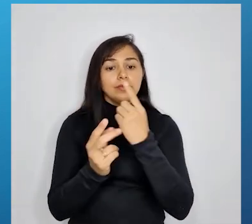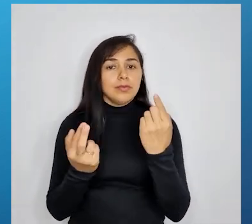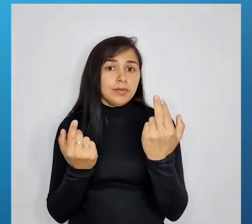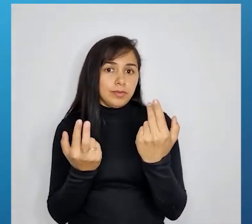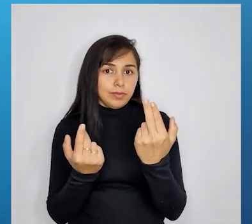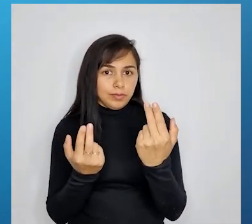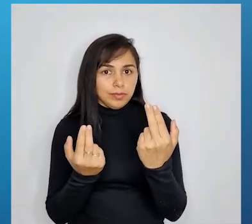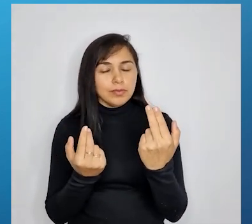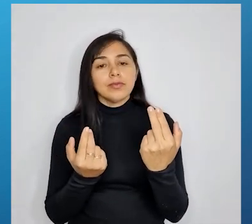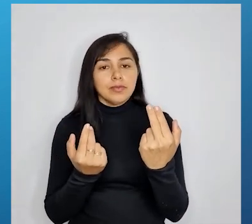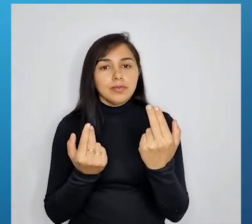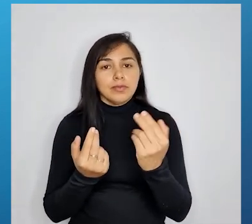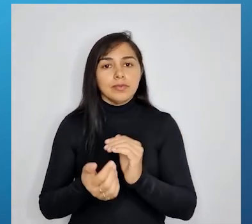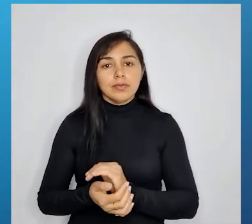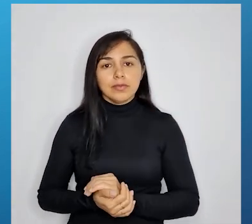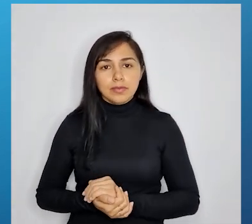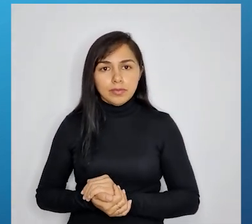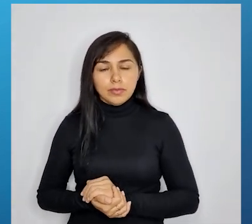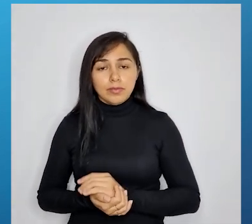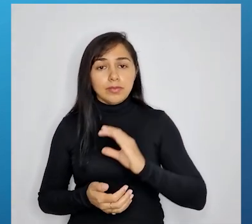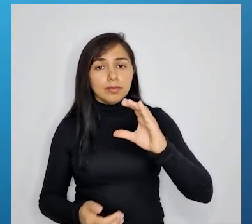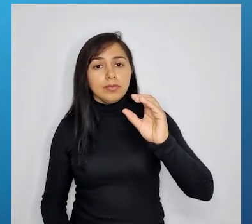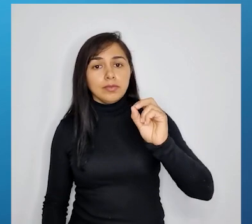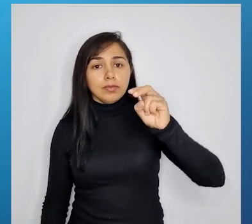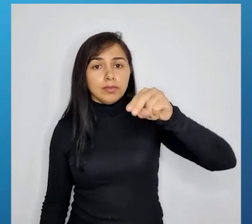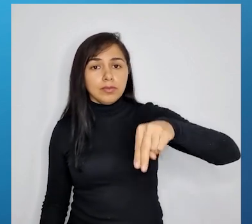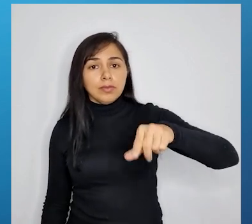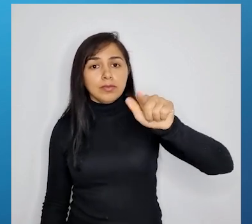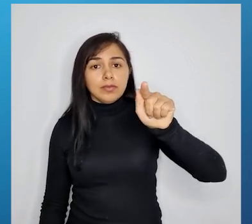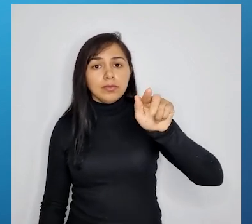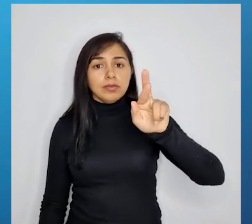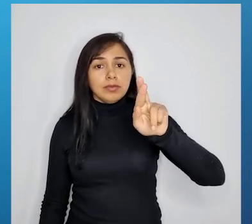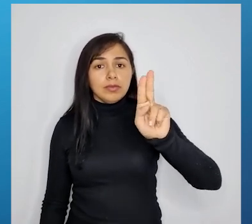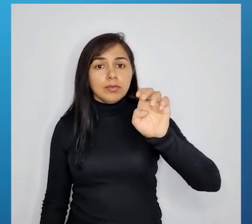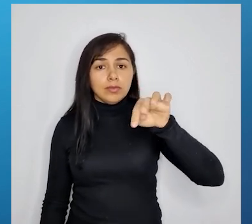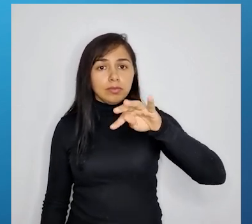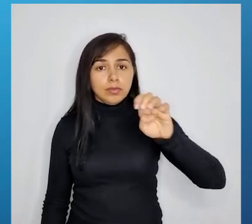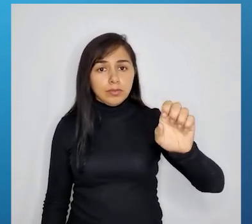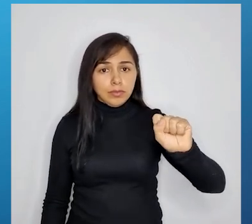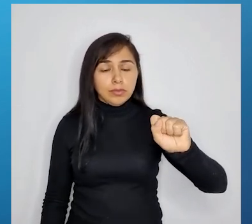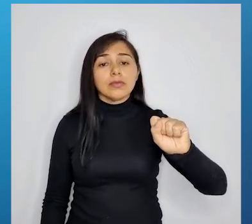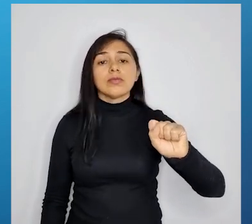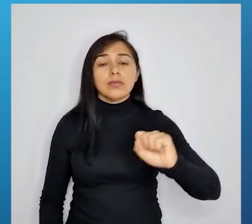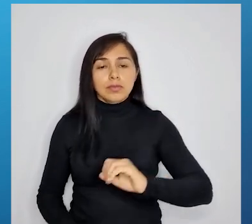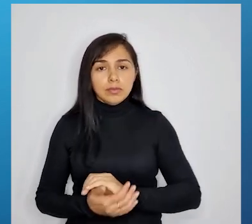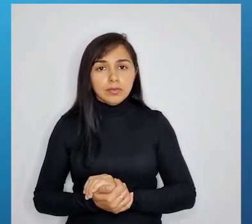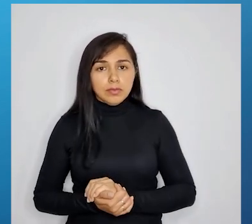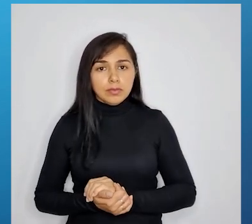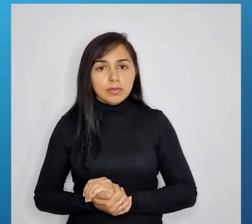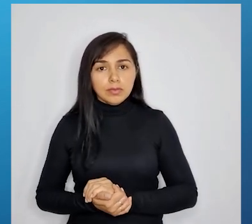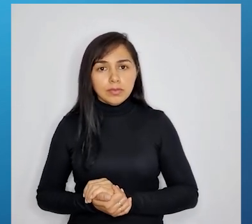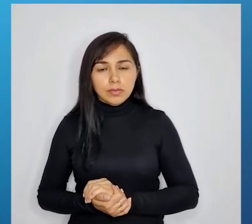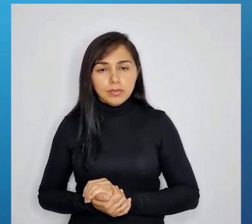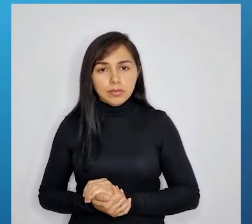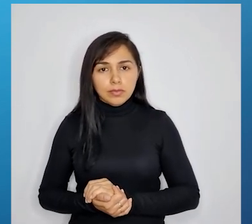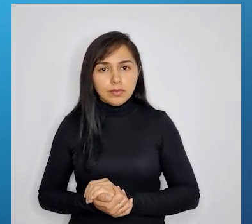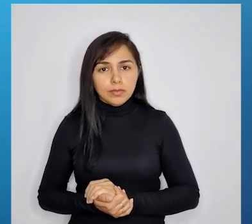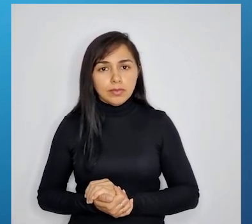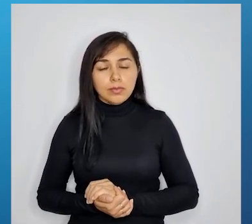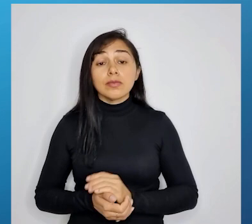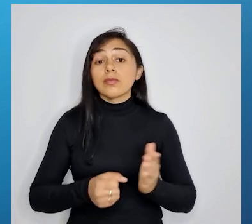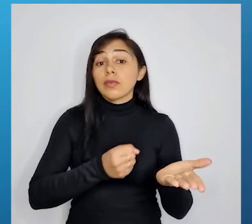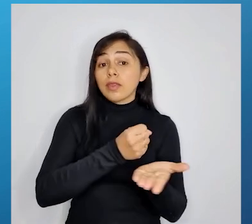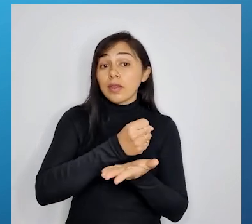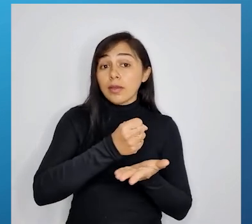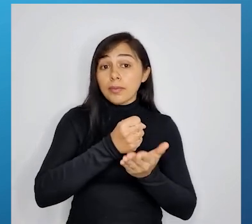reta aqui é igual a essa outra reta. É outra propriedade do trapézio isósceles. Base